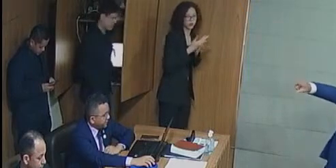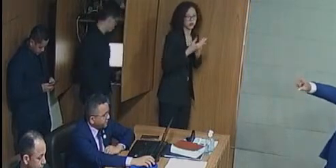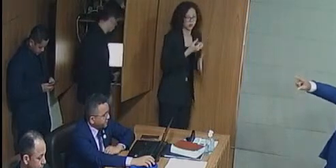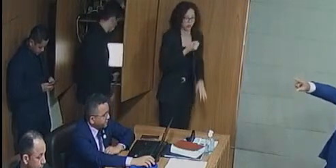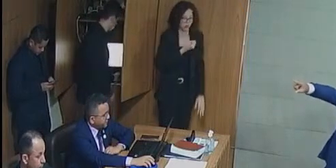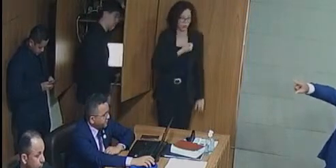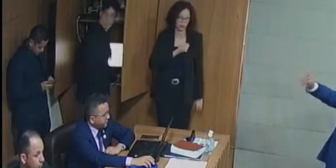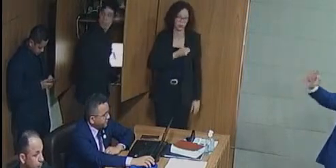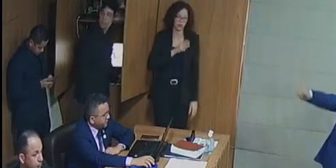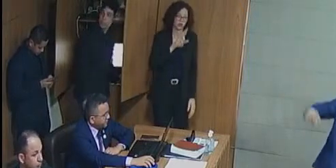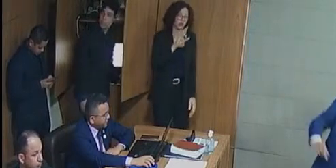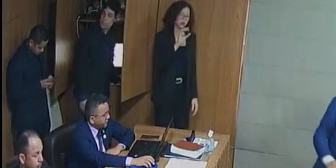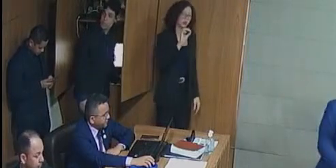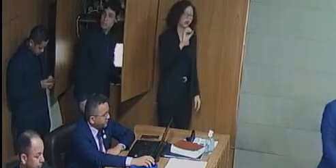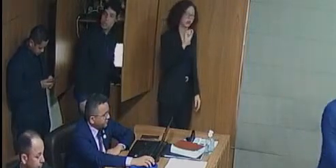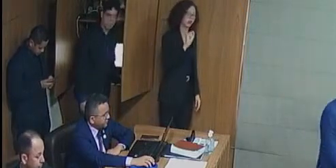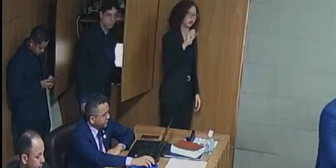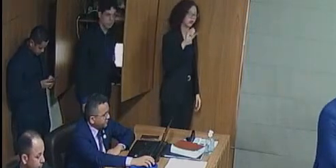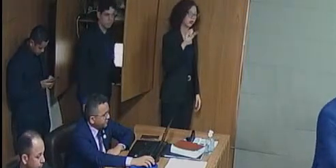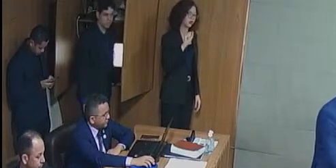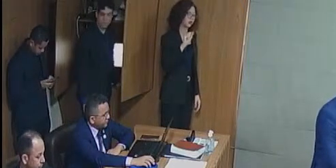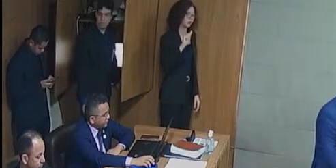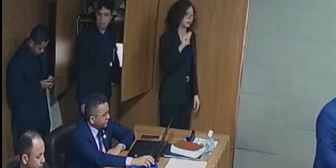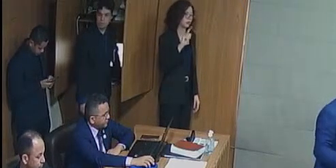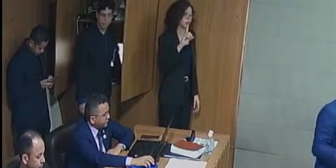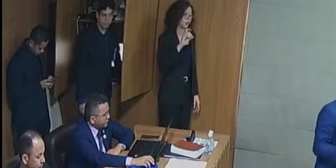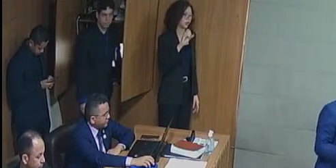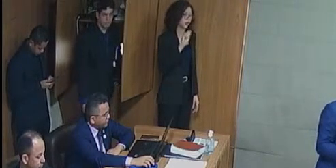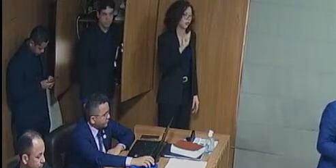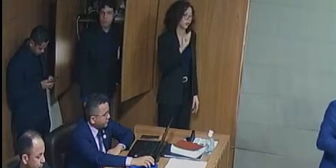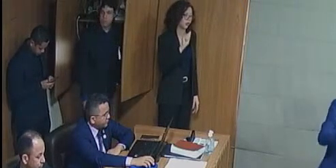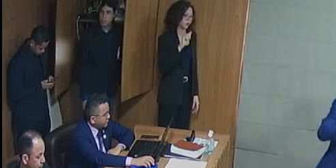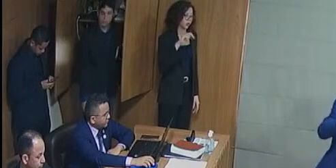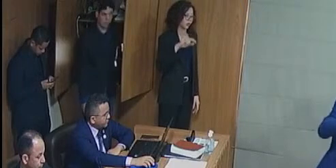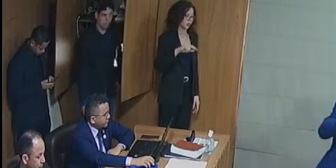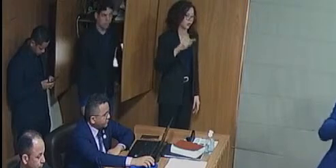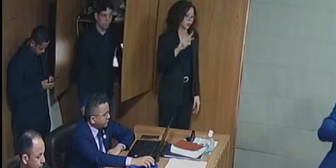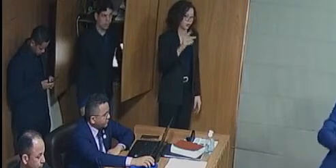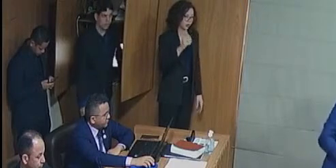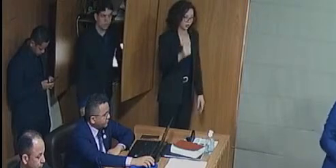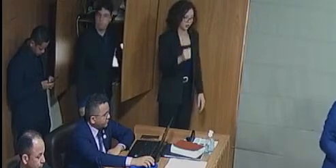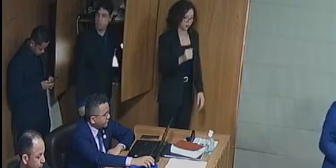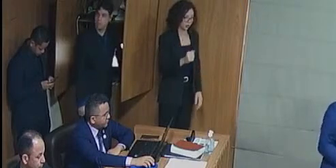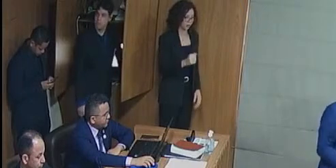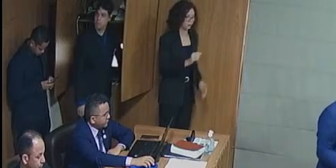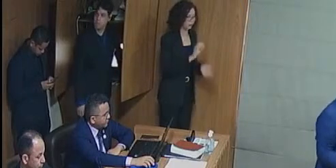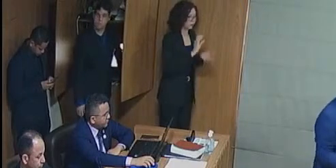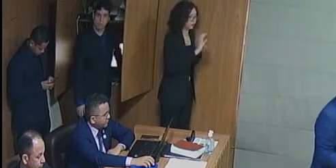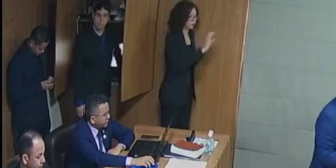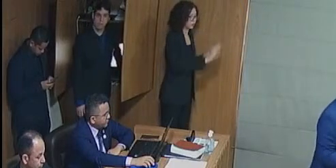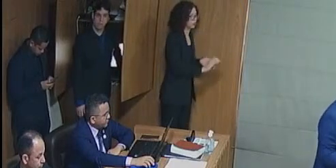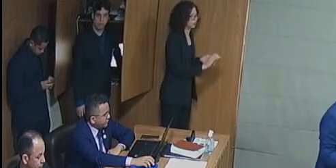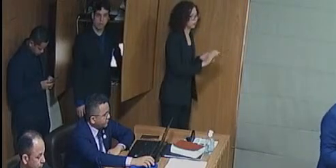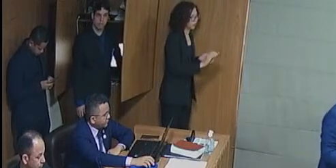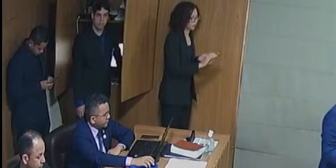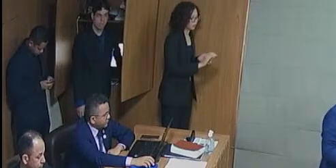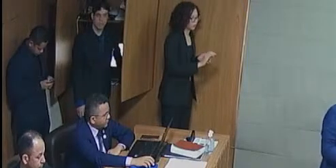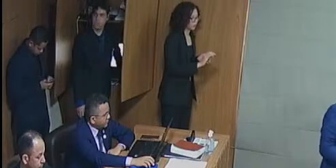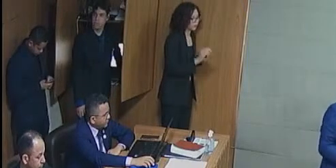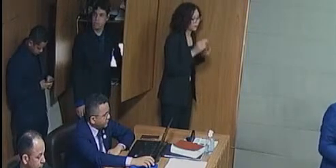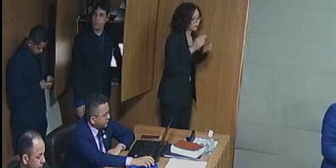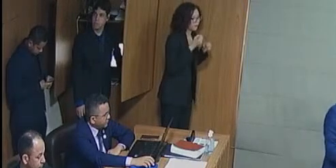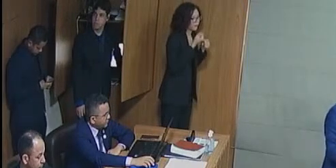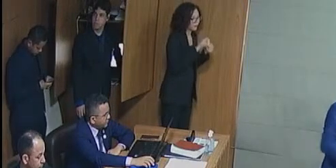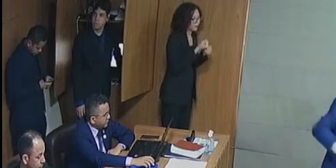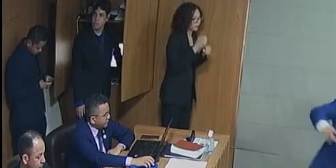Rosa saudan clube de mães força do amor para quem não sabe a ação que está rolando agora toda se deu pelo um